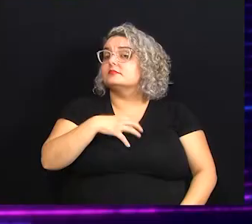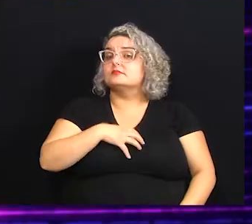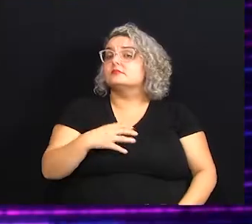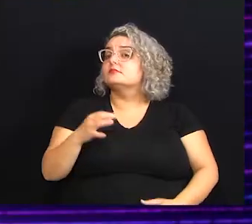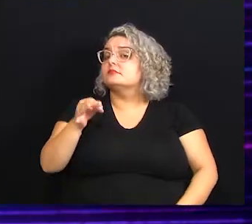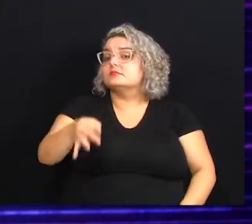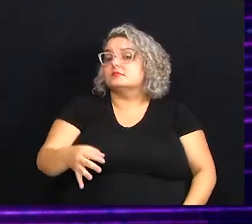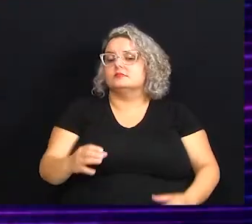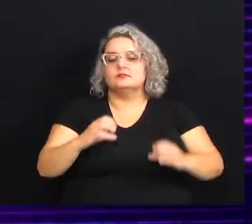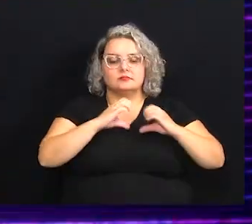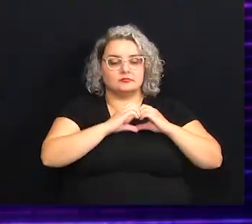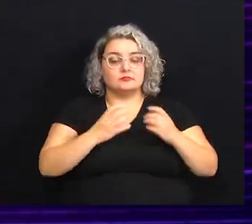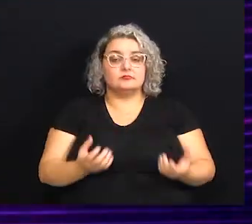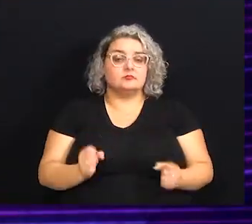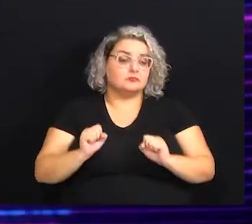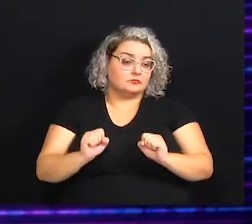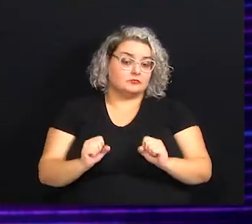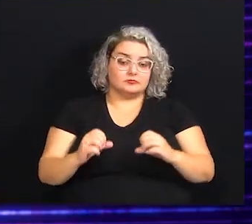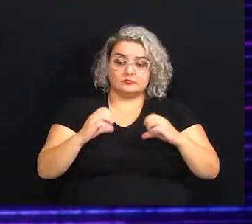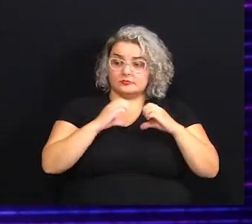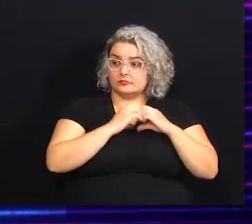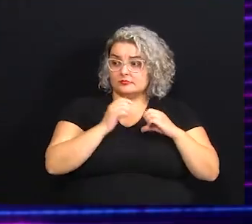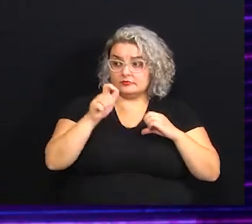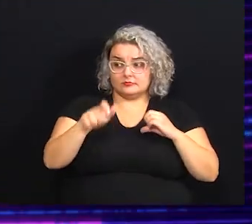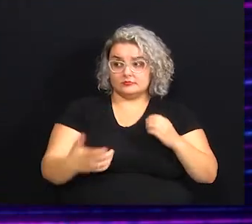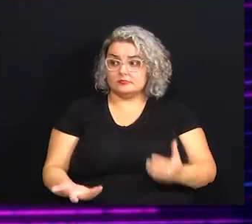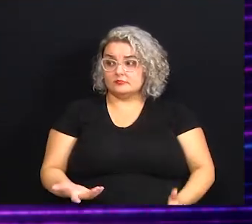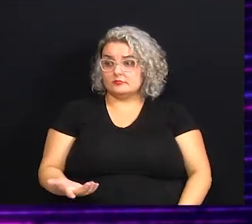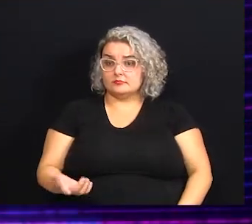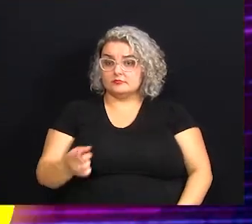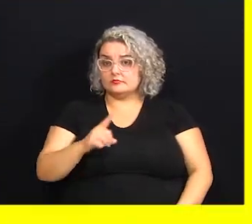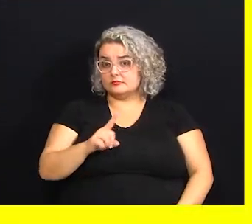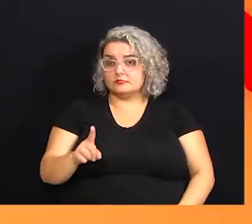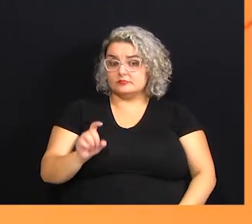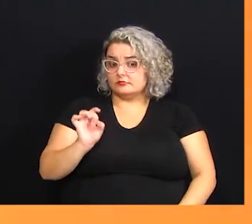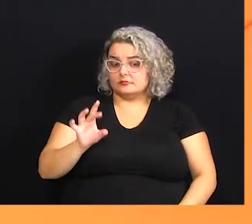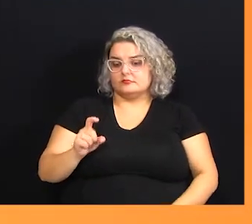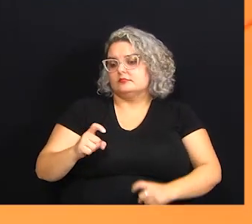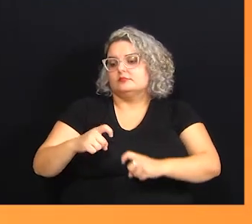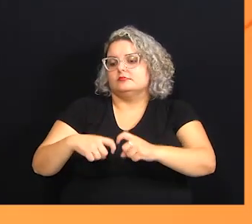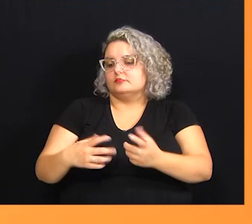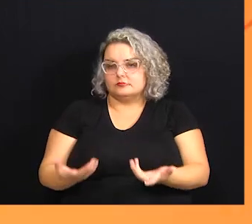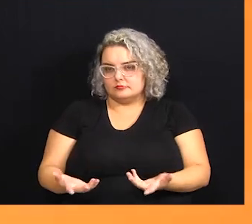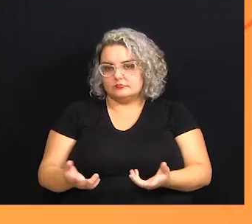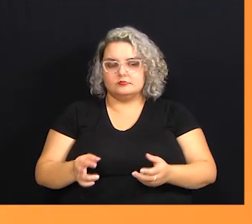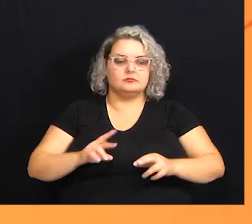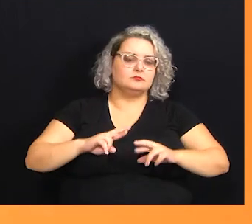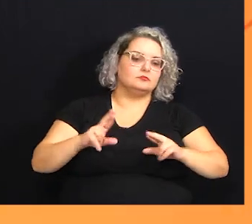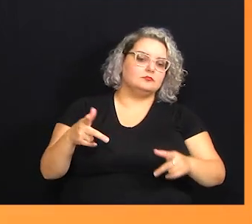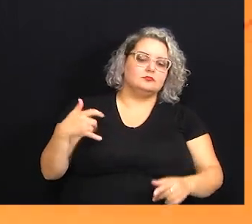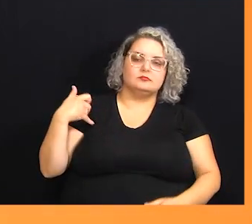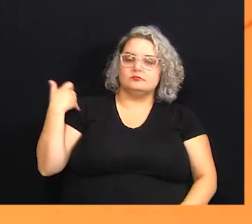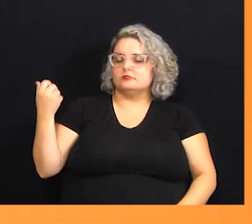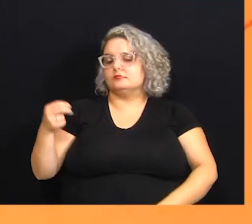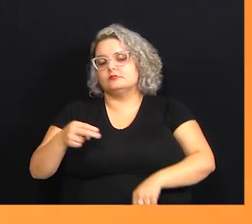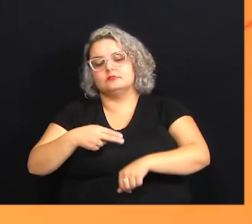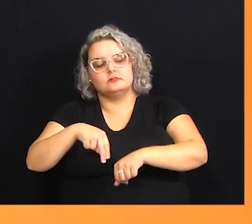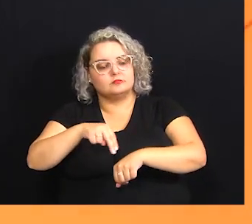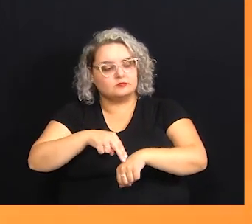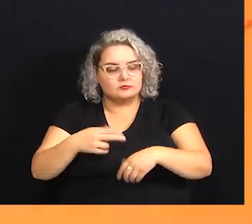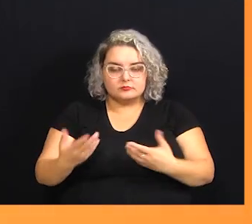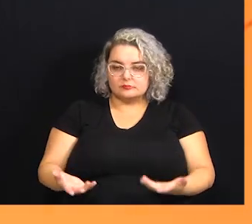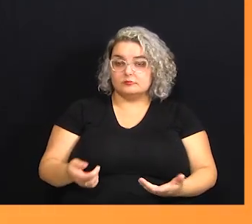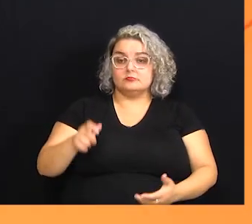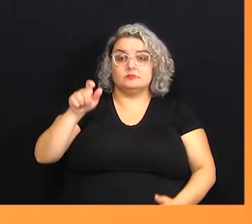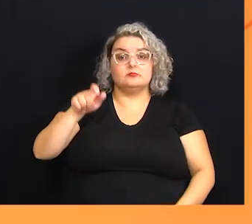amar. Então você pode amar uma pessoa, eu não citei só a questão de sexualidade. Eu cito, por exemplo, diferença de idade, nacionalidade.